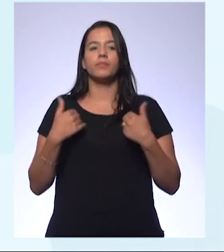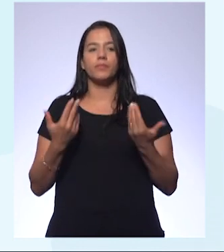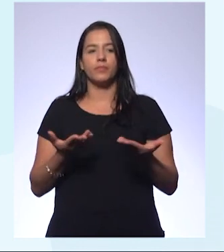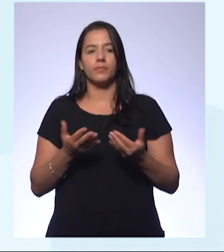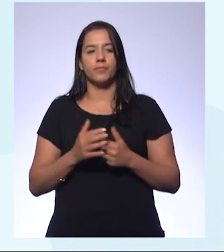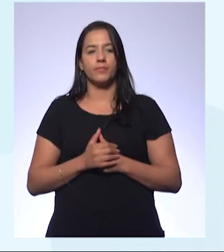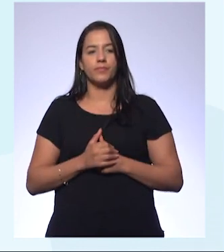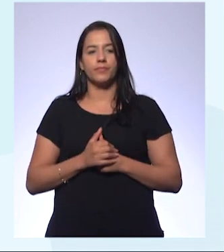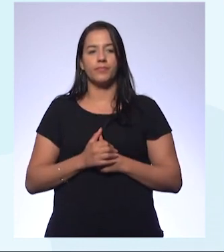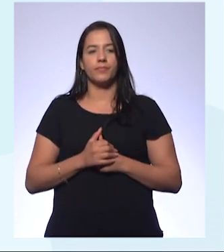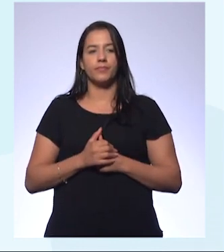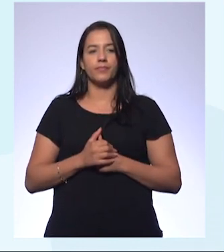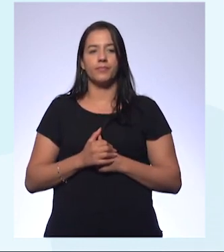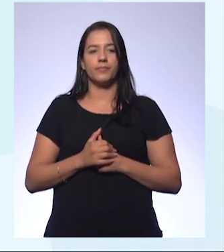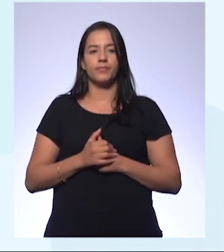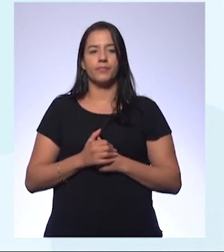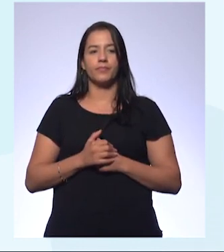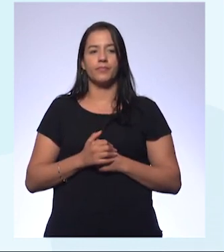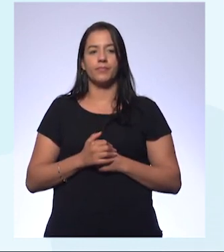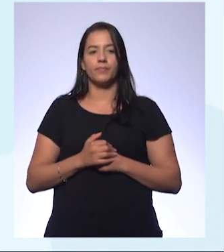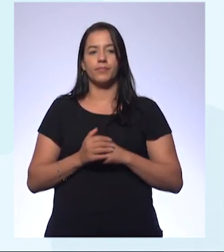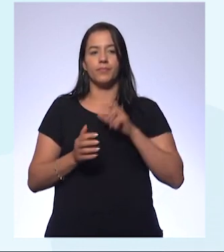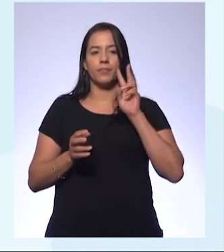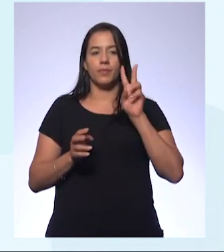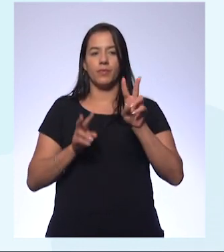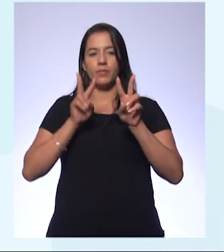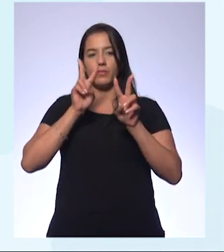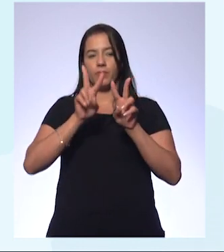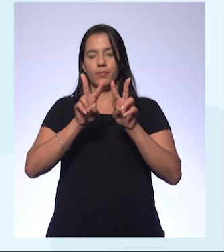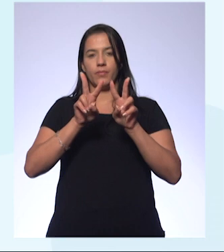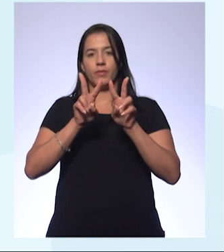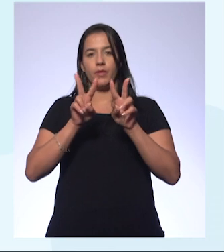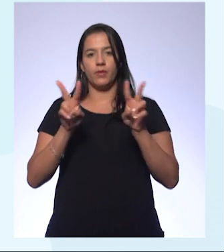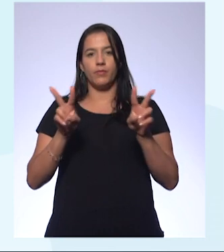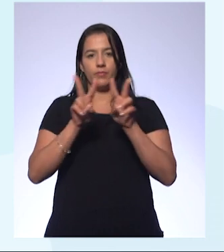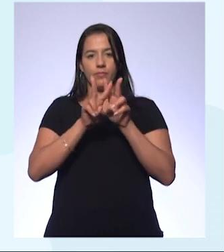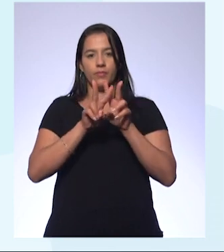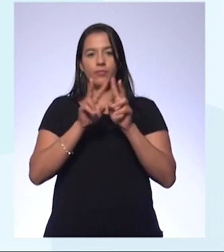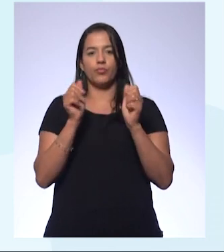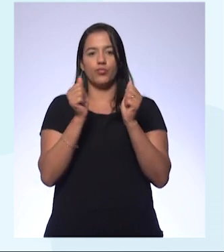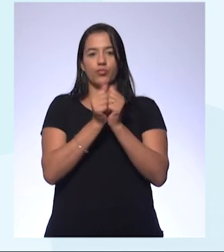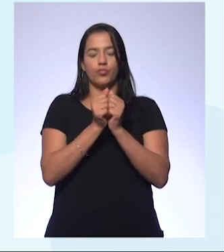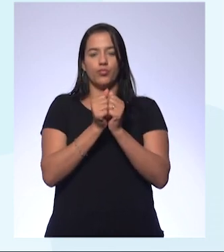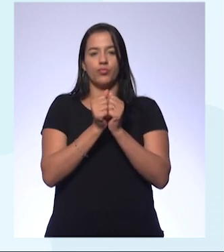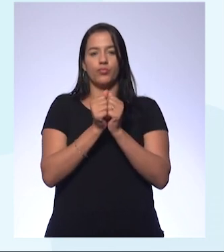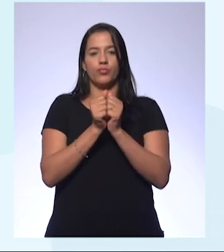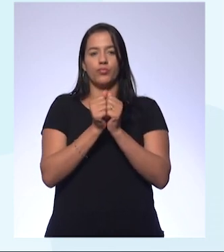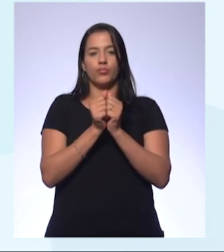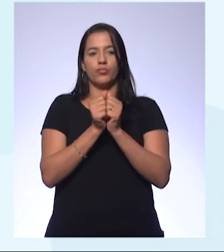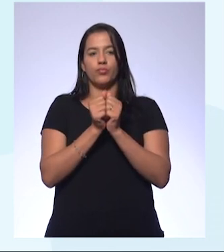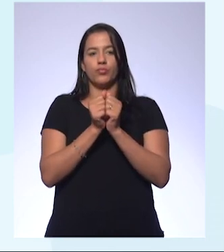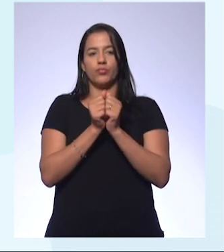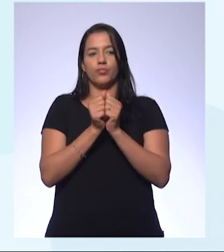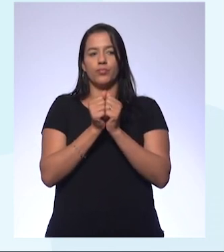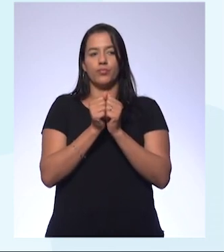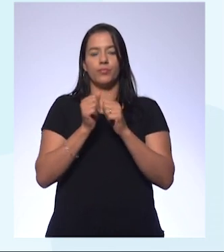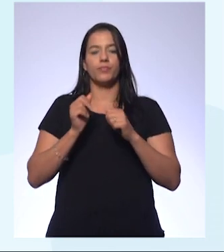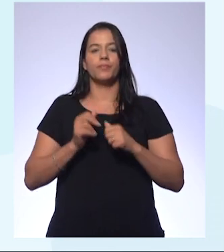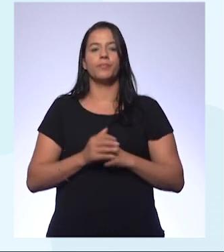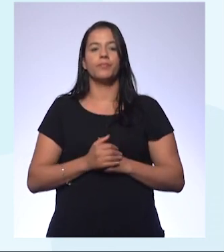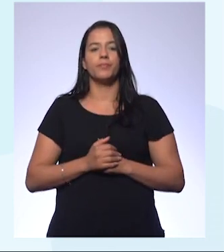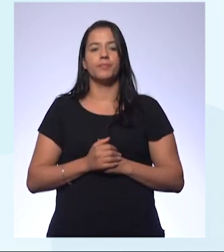ter a formação de um indivíduo Vzão, Vzão, porque aí ele recebeu um Vzão de um e um Vzão do pai e um Vzão da